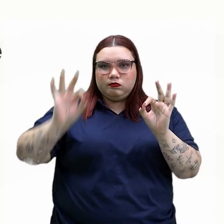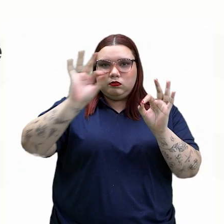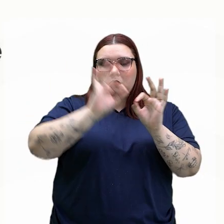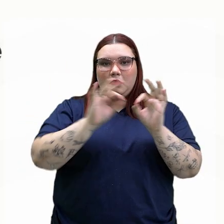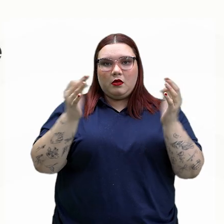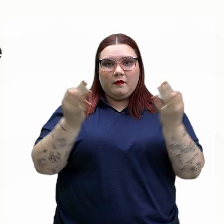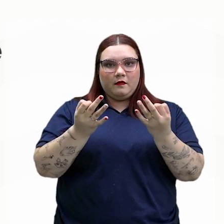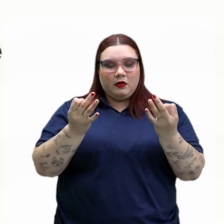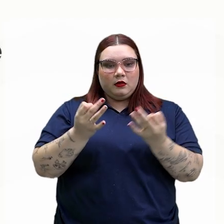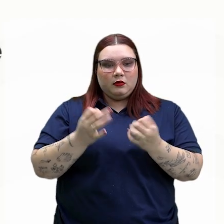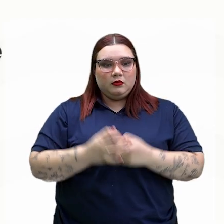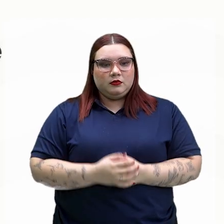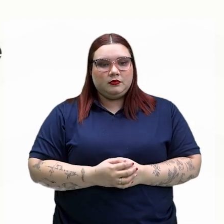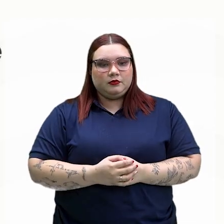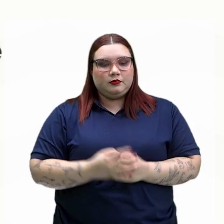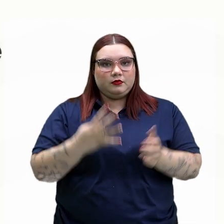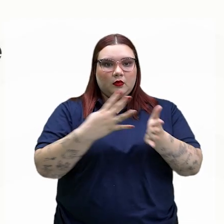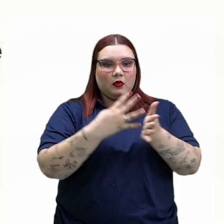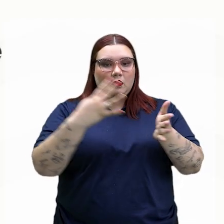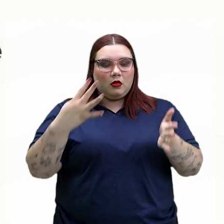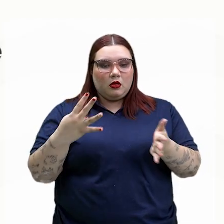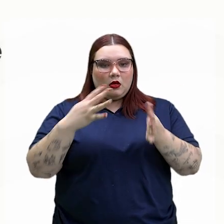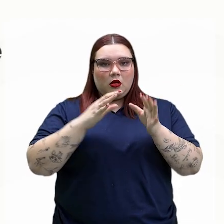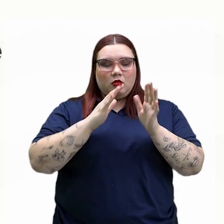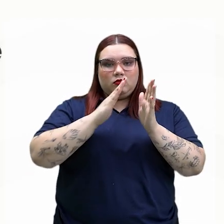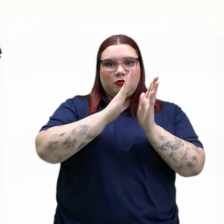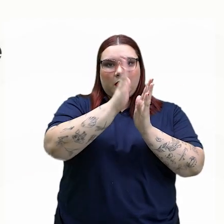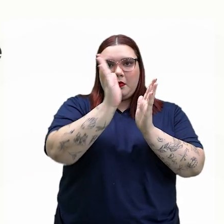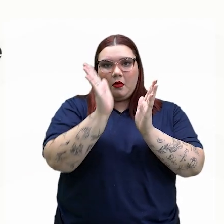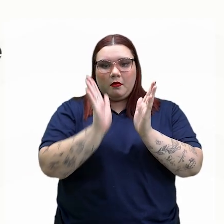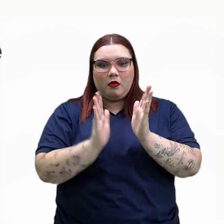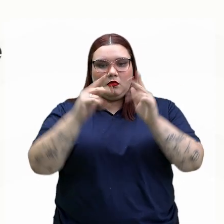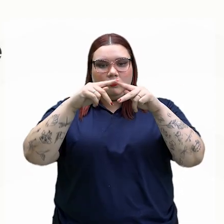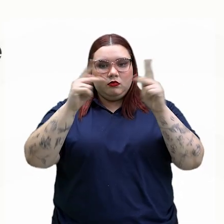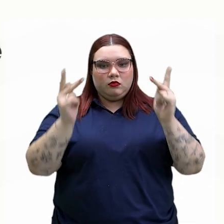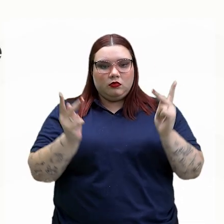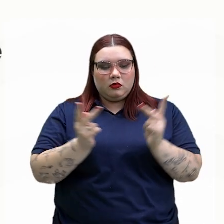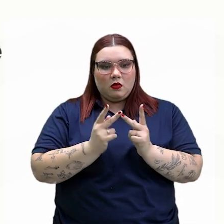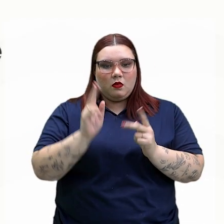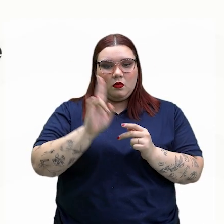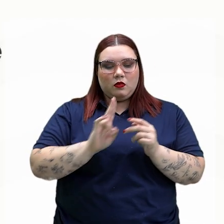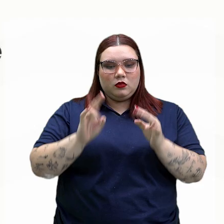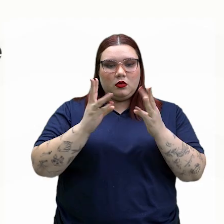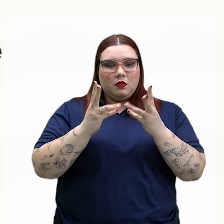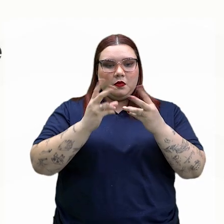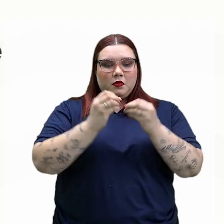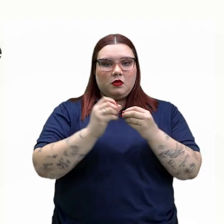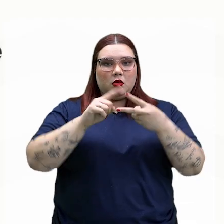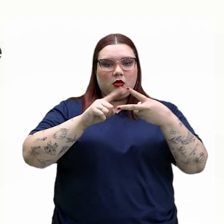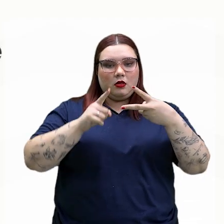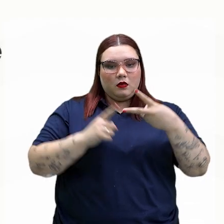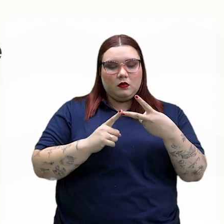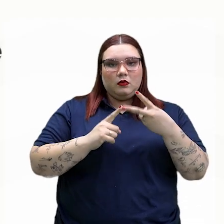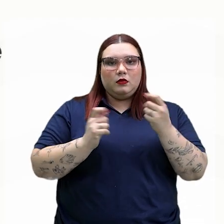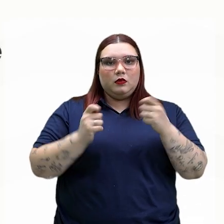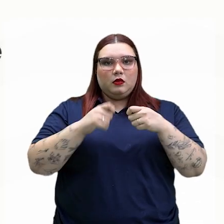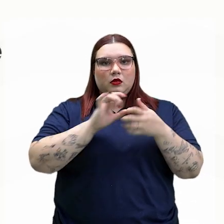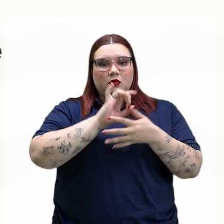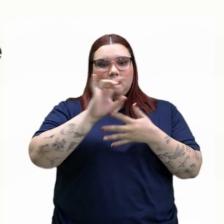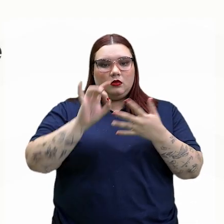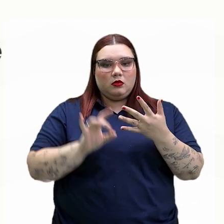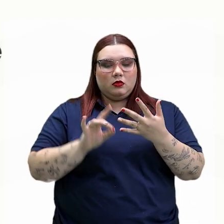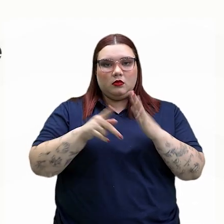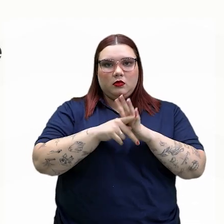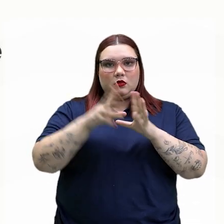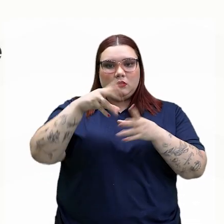círculo. Divida o círculo em setores. Use transferidor para medir e marcar os ângulos para cada setor